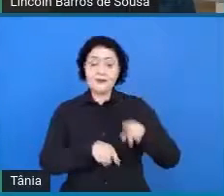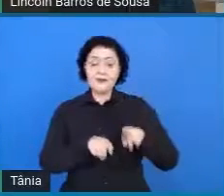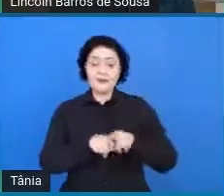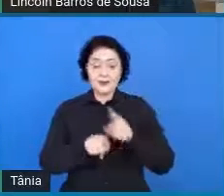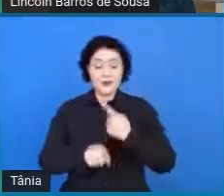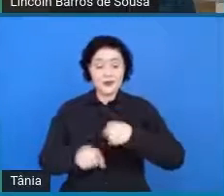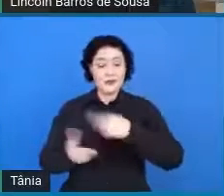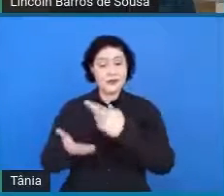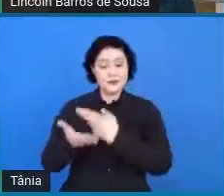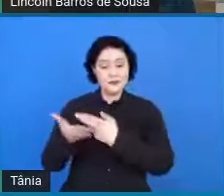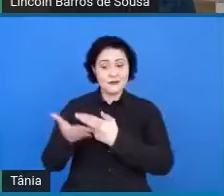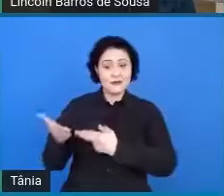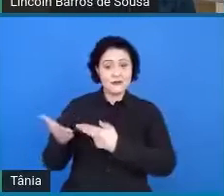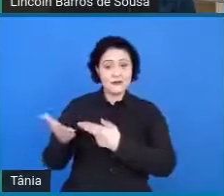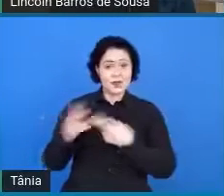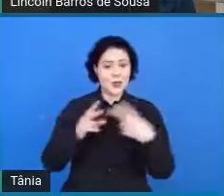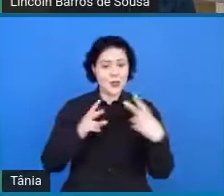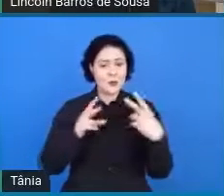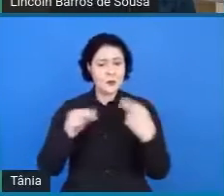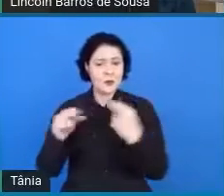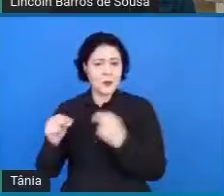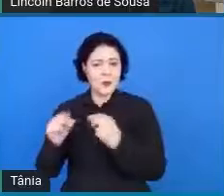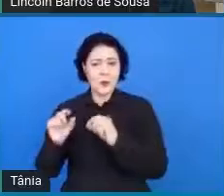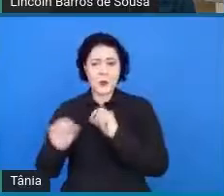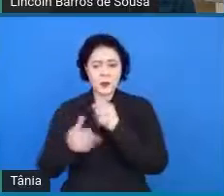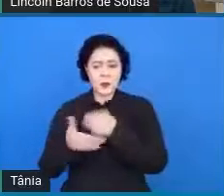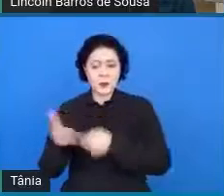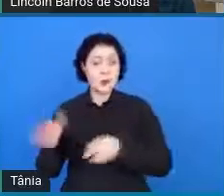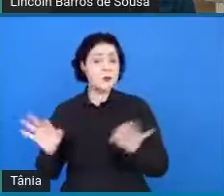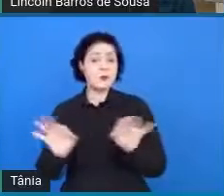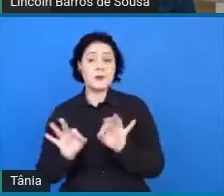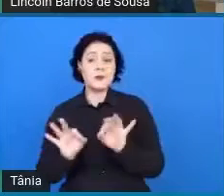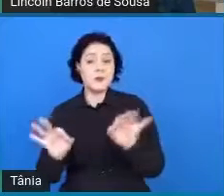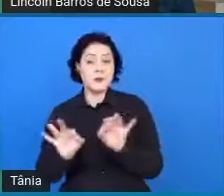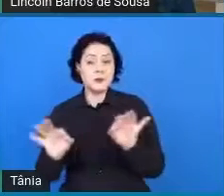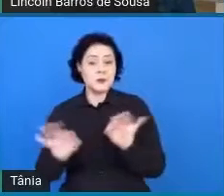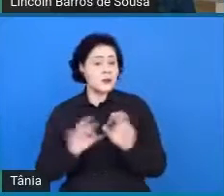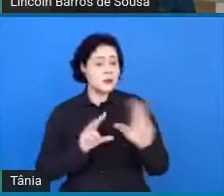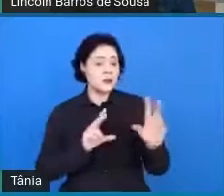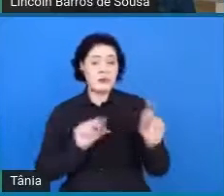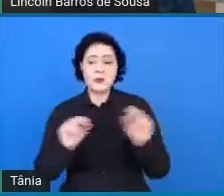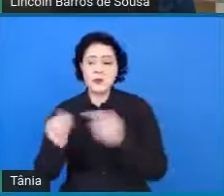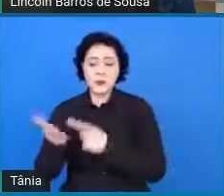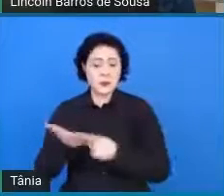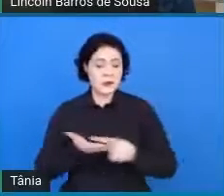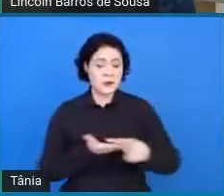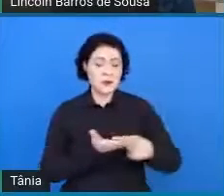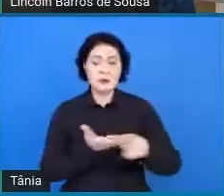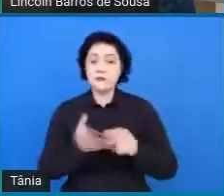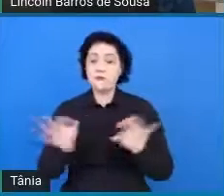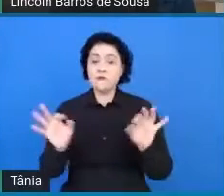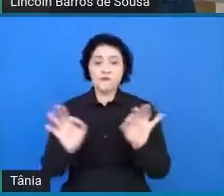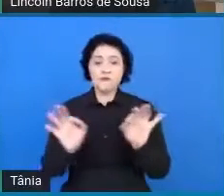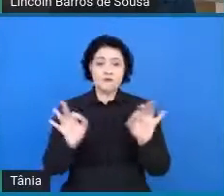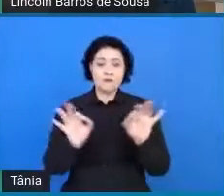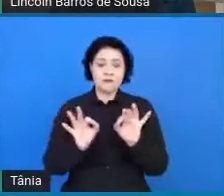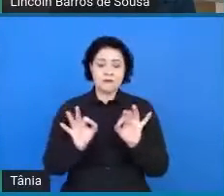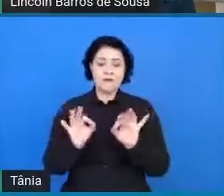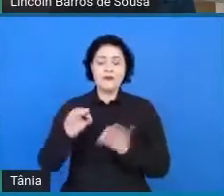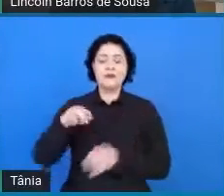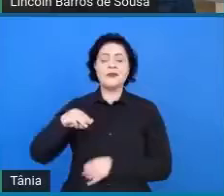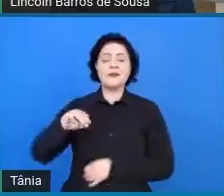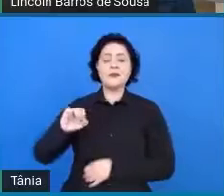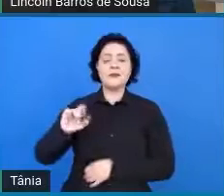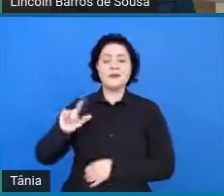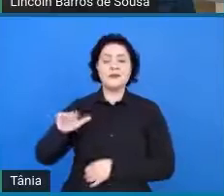redatores não nos falamos para saber o que o outro tá escrevendo no que o outro se inspirou que o outro vai trazer e Malena